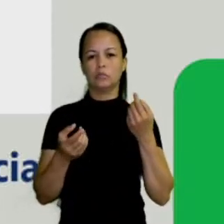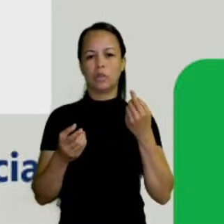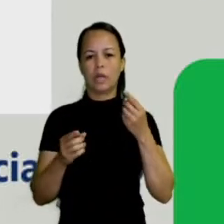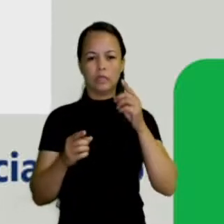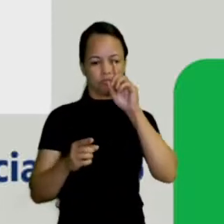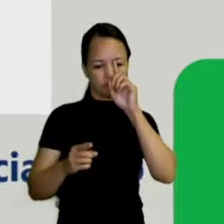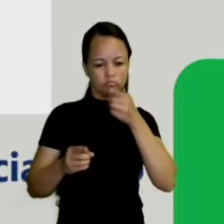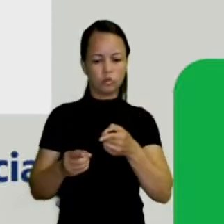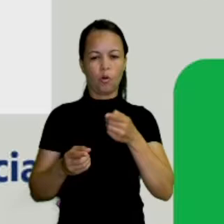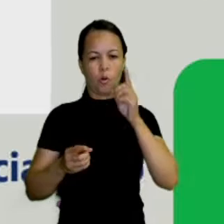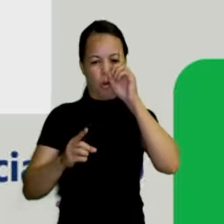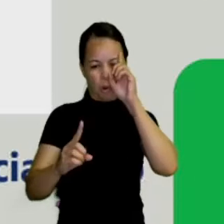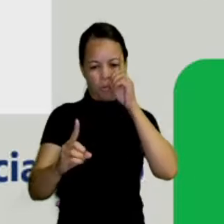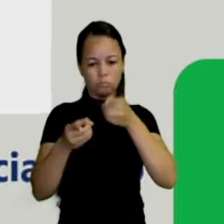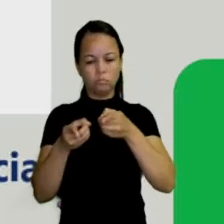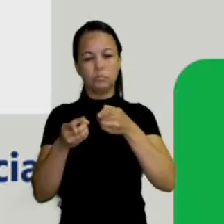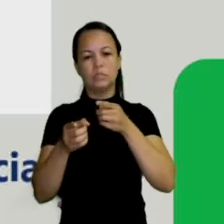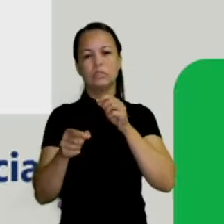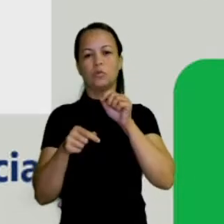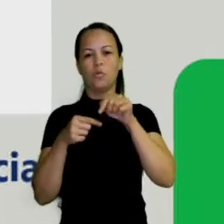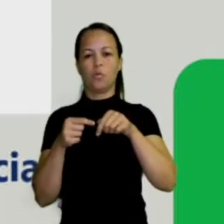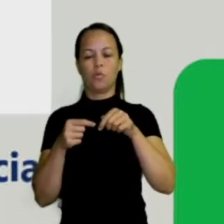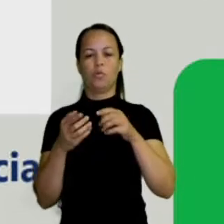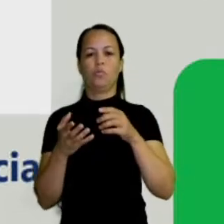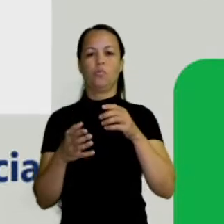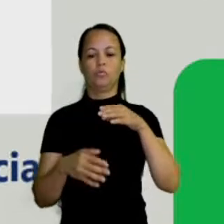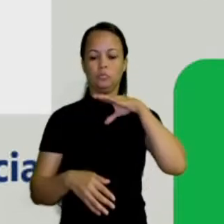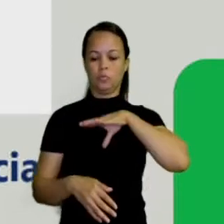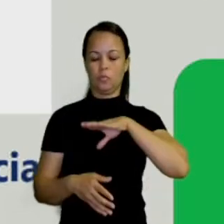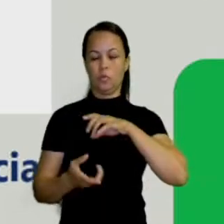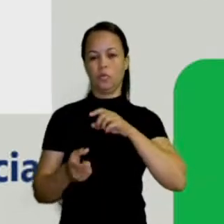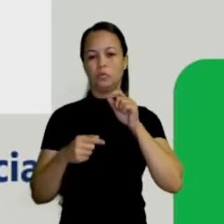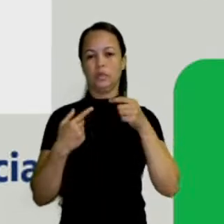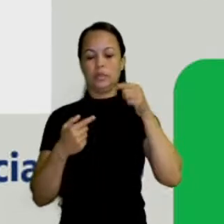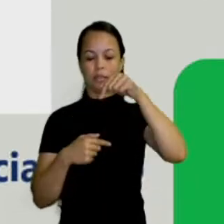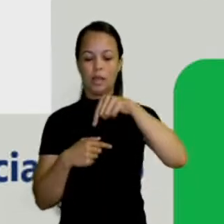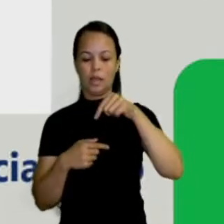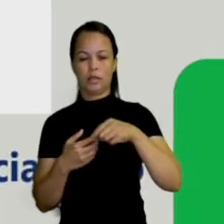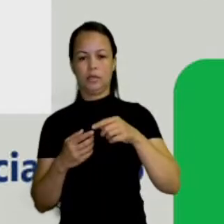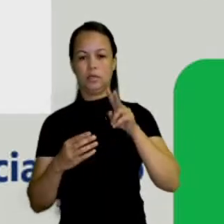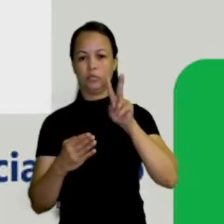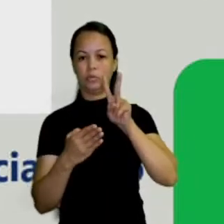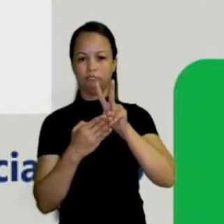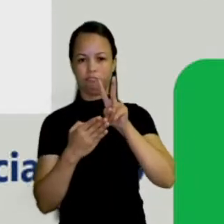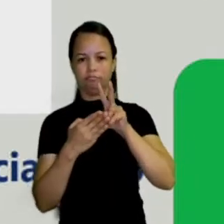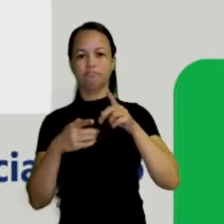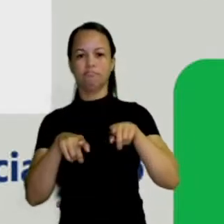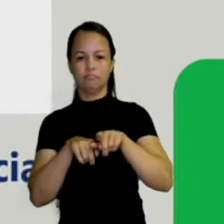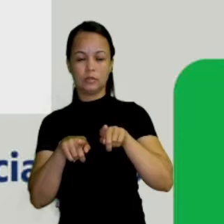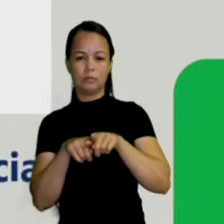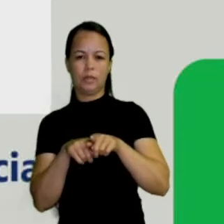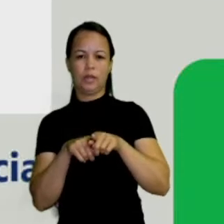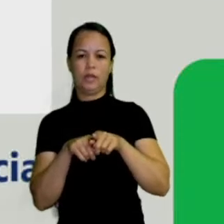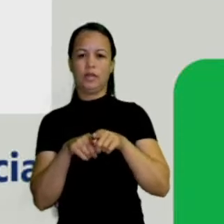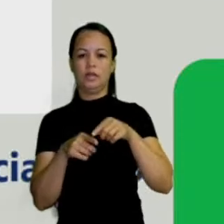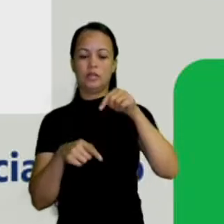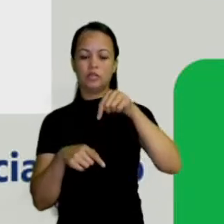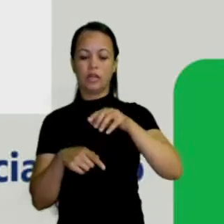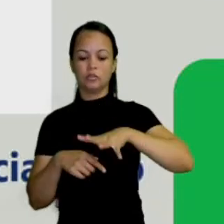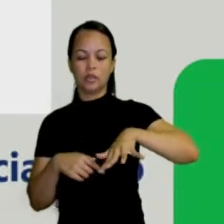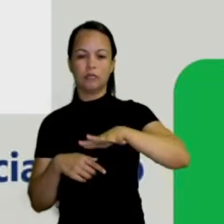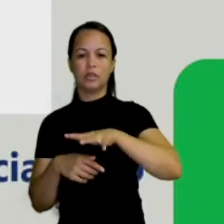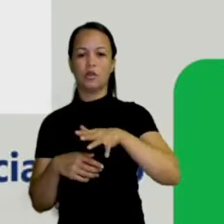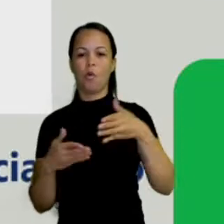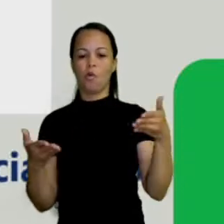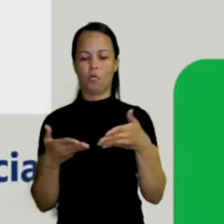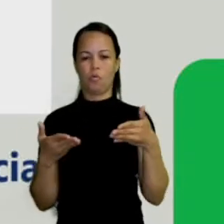os confrontos com as populações indígenas que habitavam e que hoje pertencem ao estado de